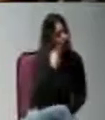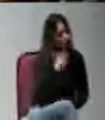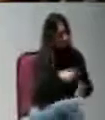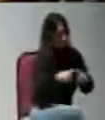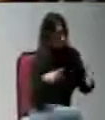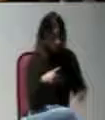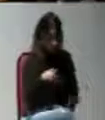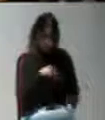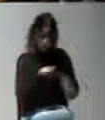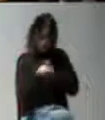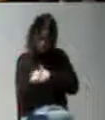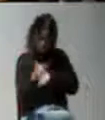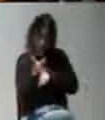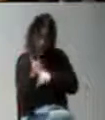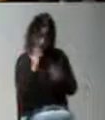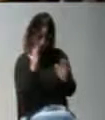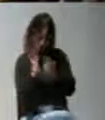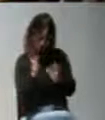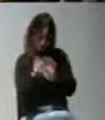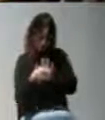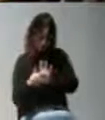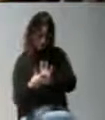outra circunstância,